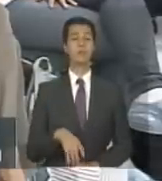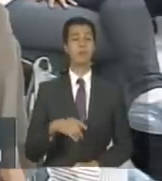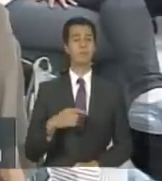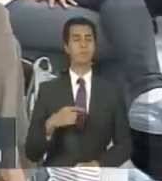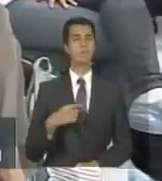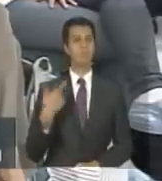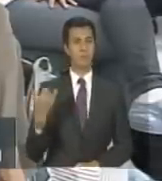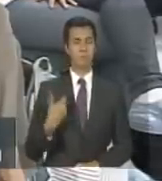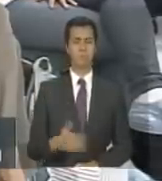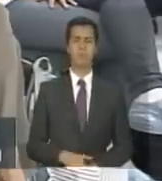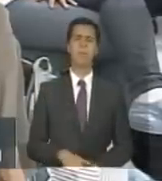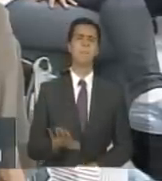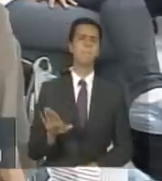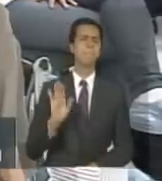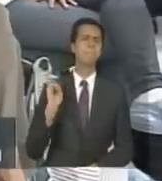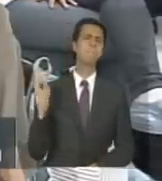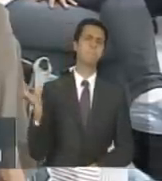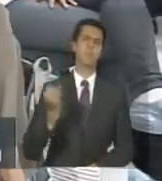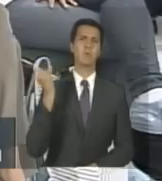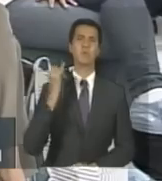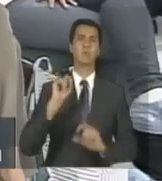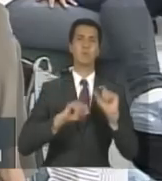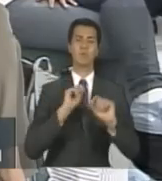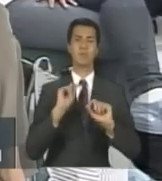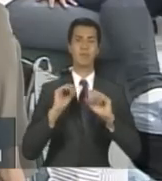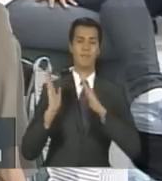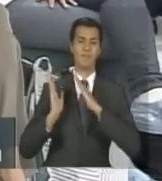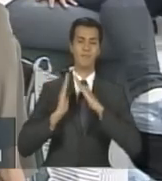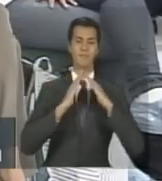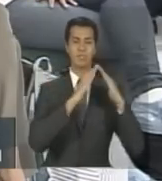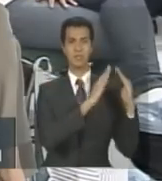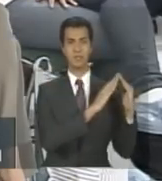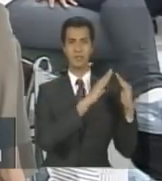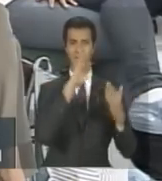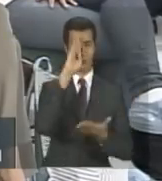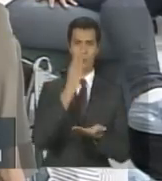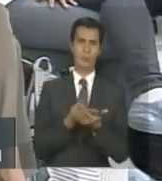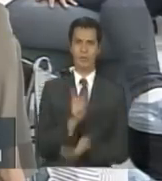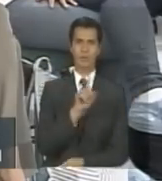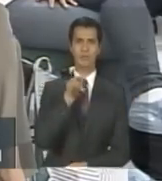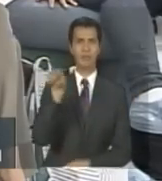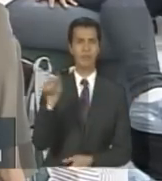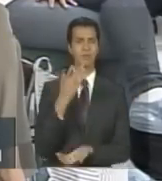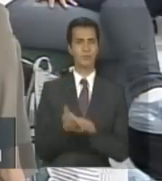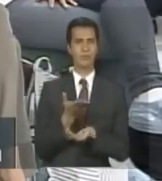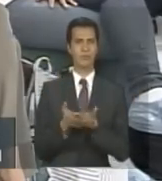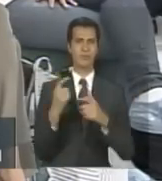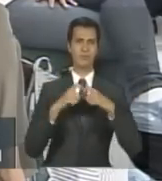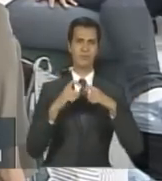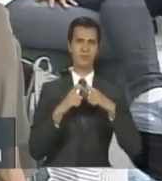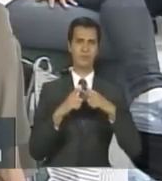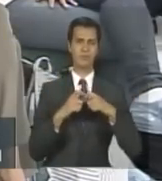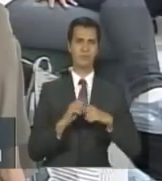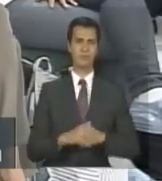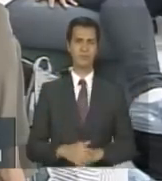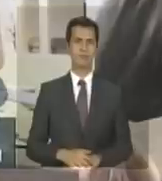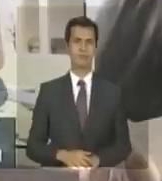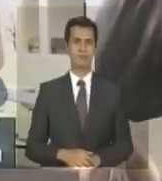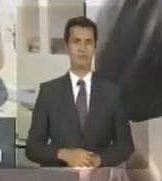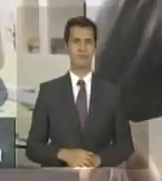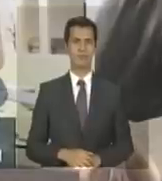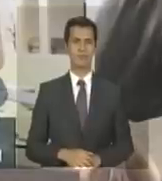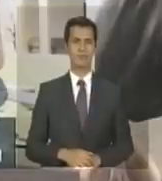importante era que o pessoal da vizinhança não acreditava que ela era estudante de medicina, não. Por quê? Porque